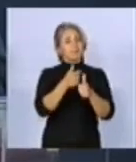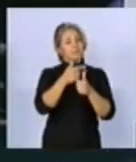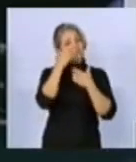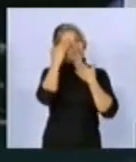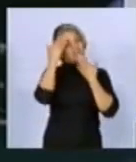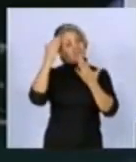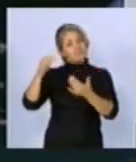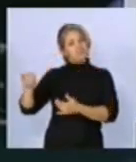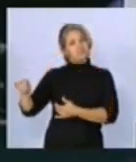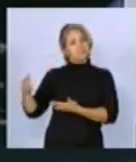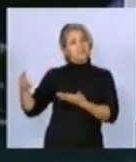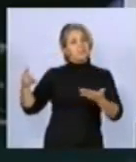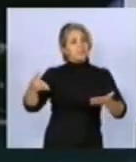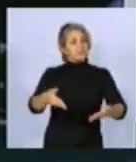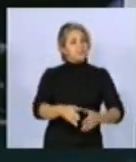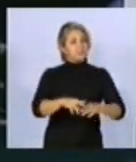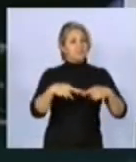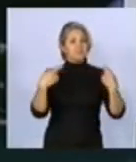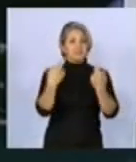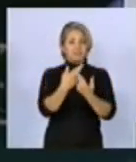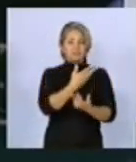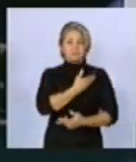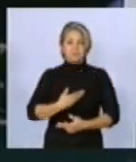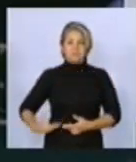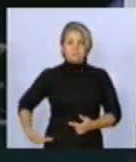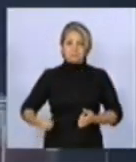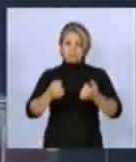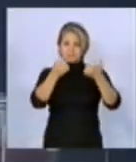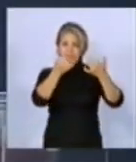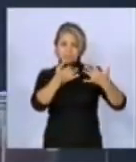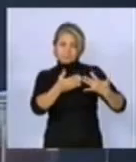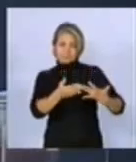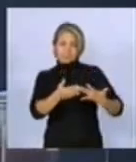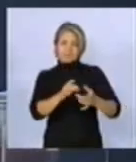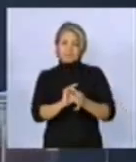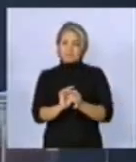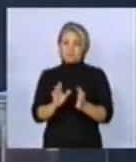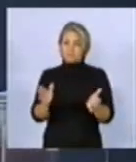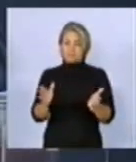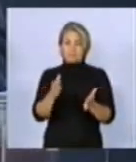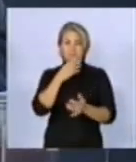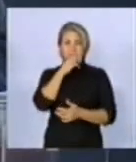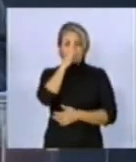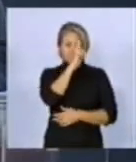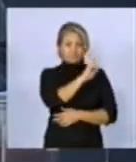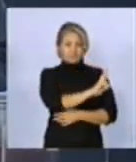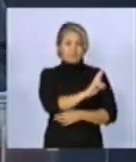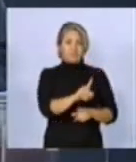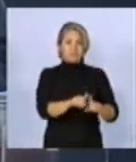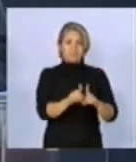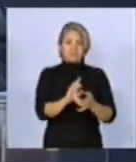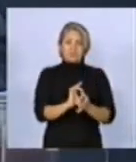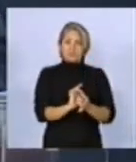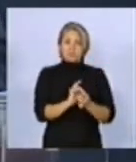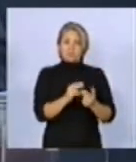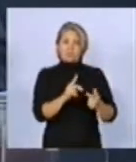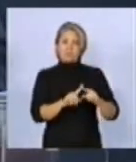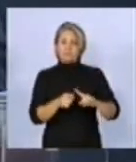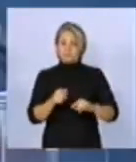participação audiência pública até com relação a despacho do senhor é um instrumento de participação democrática do